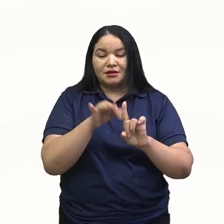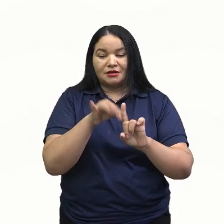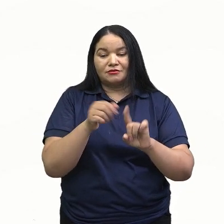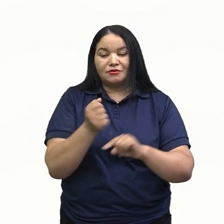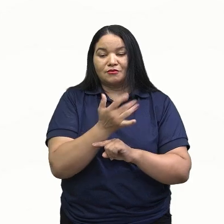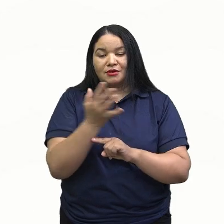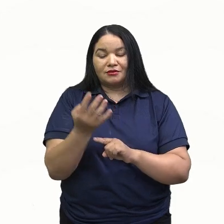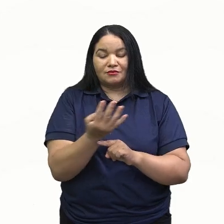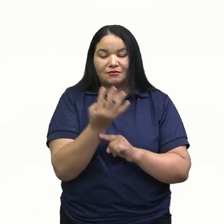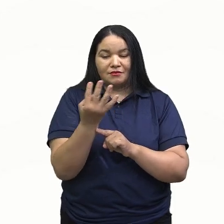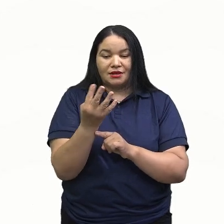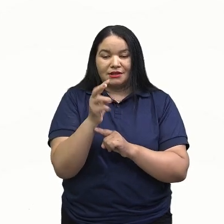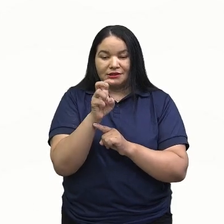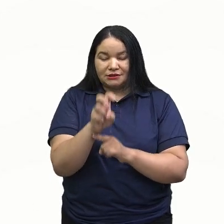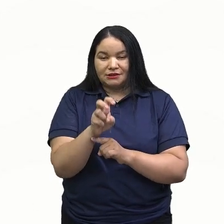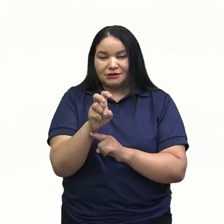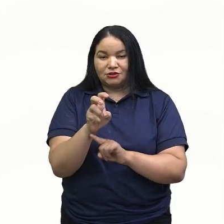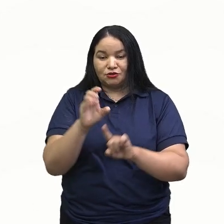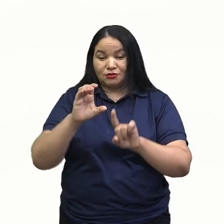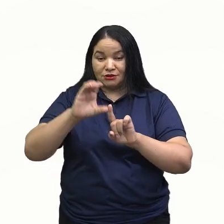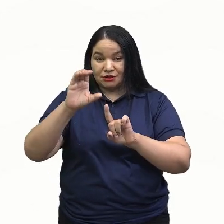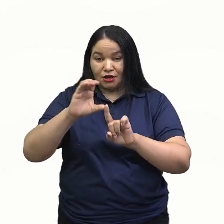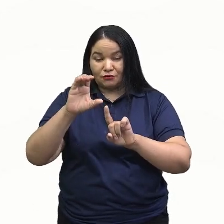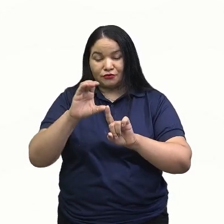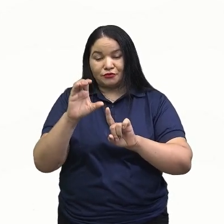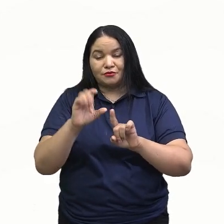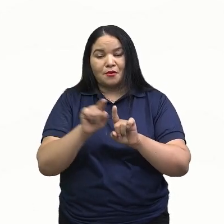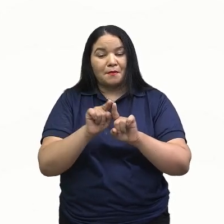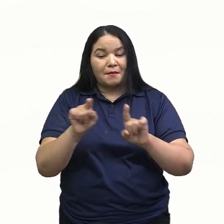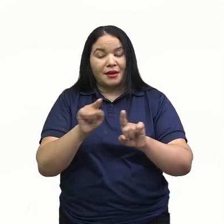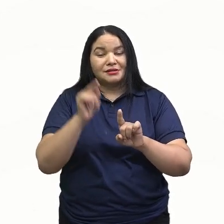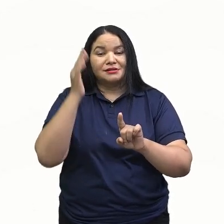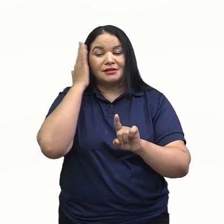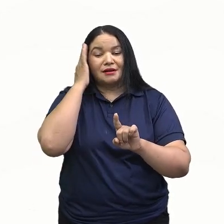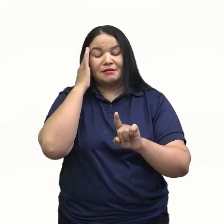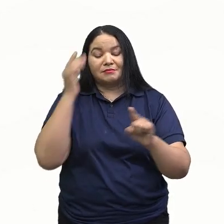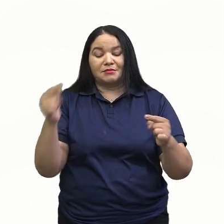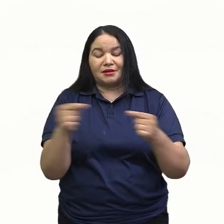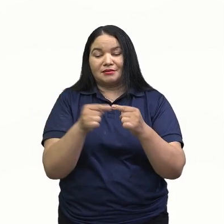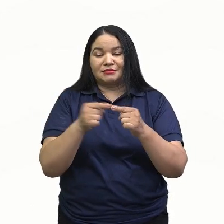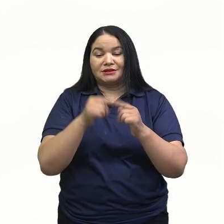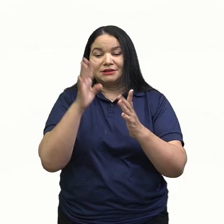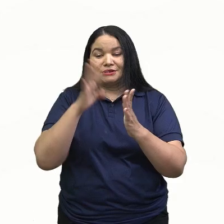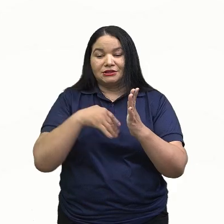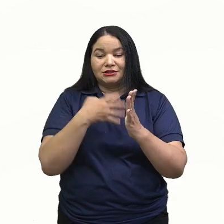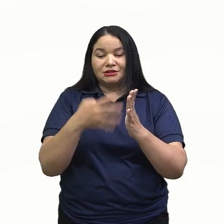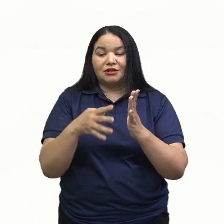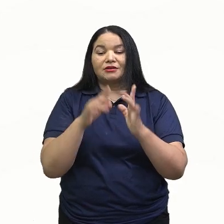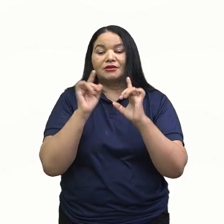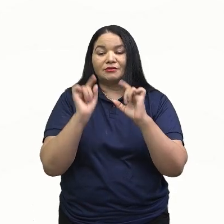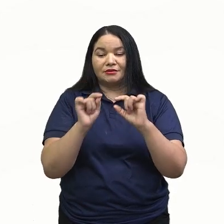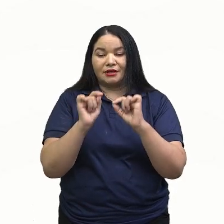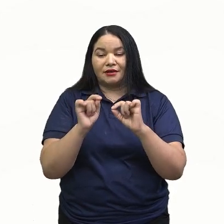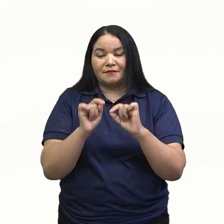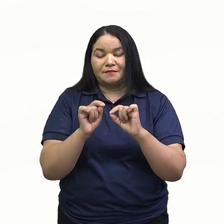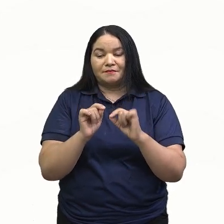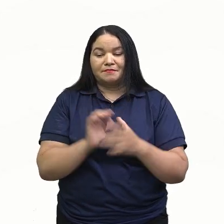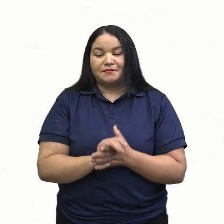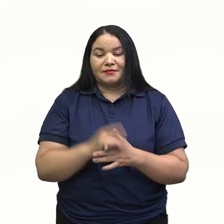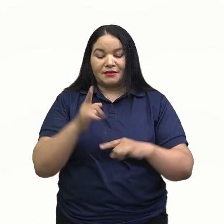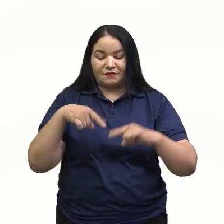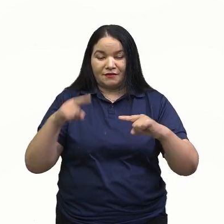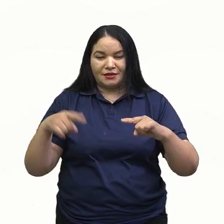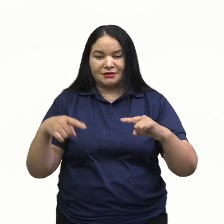45 graus Celsius. Quero saber na escala, que vai ser delta